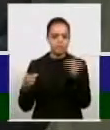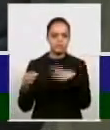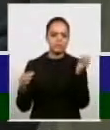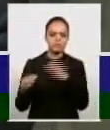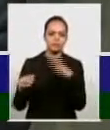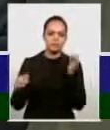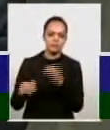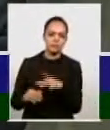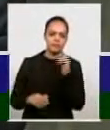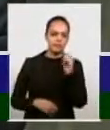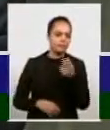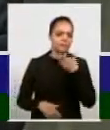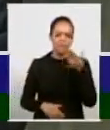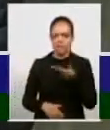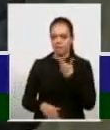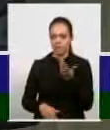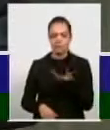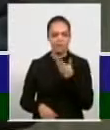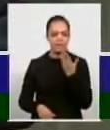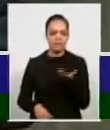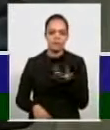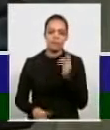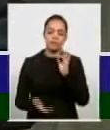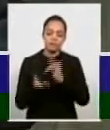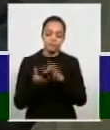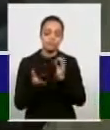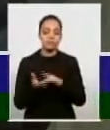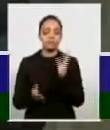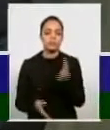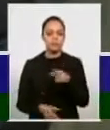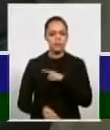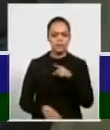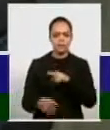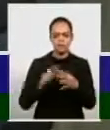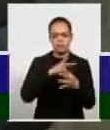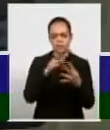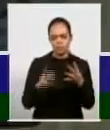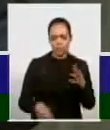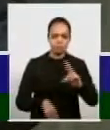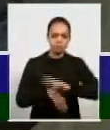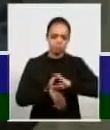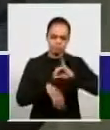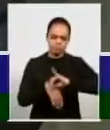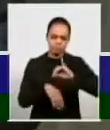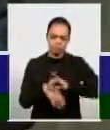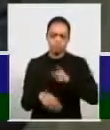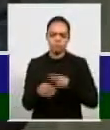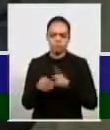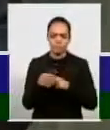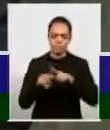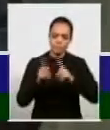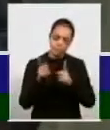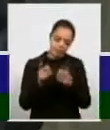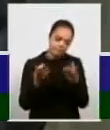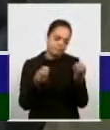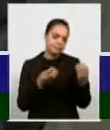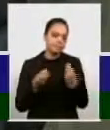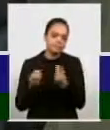aquelas lixeiras muito práticas, realmente já tem em vários pontos da cidade, mas algumas, né,